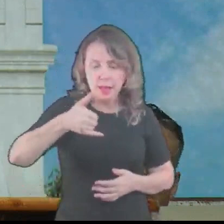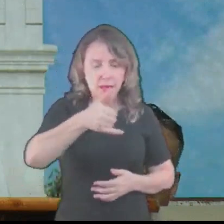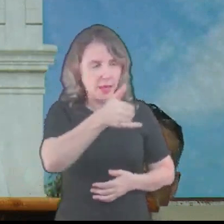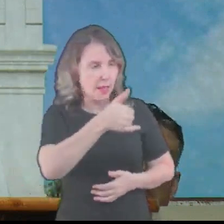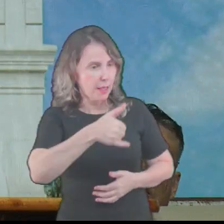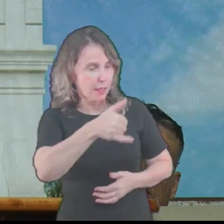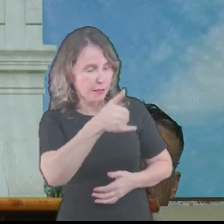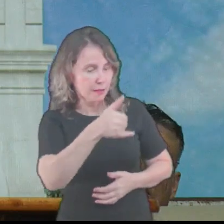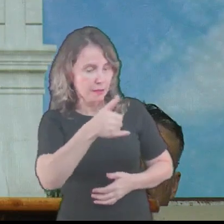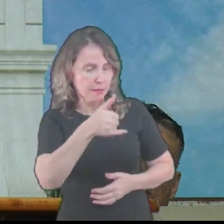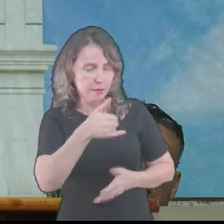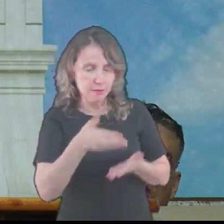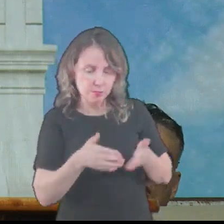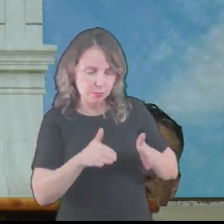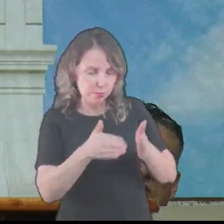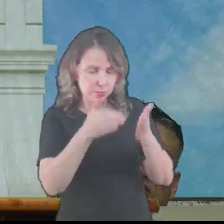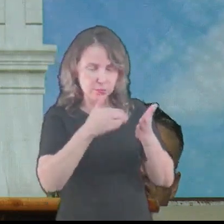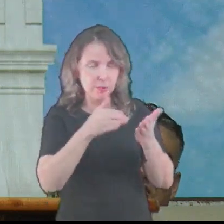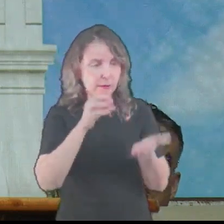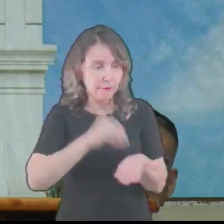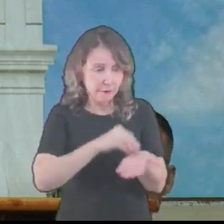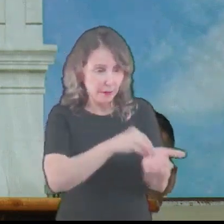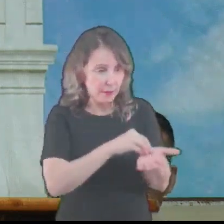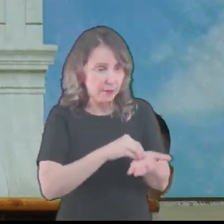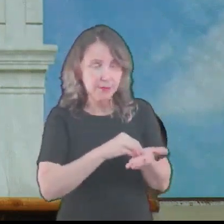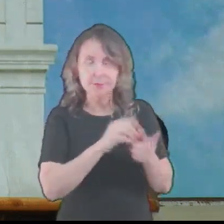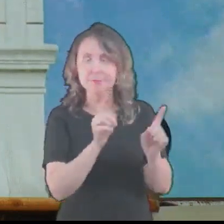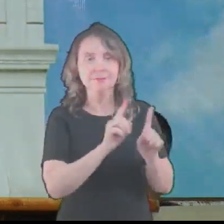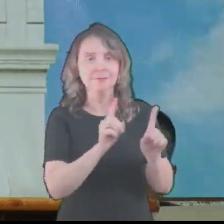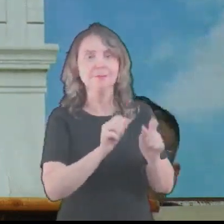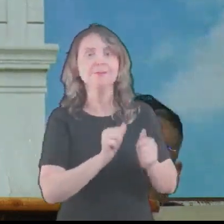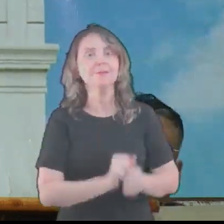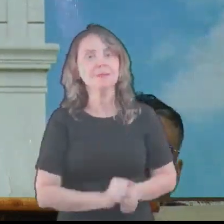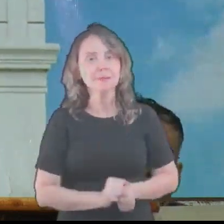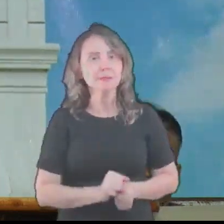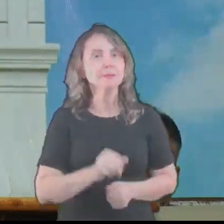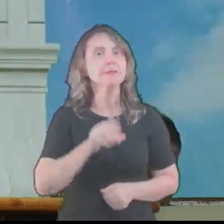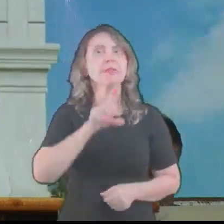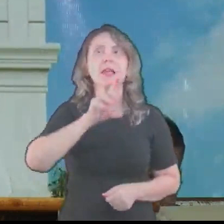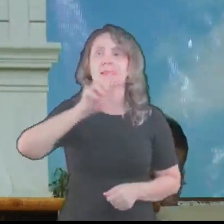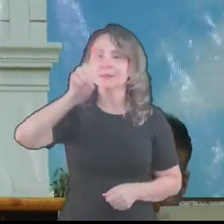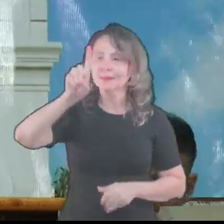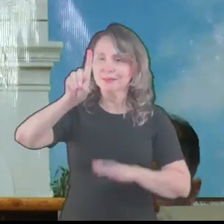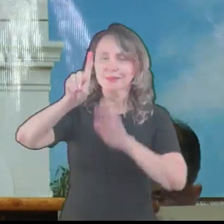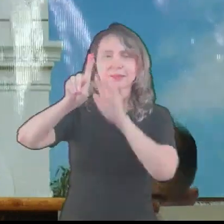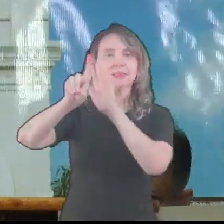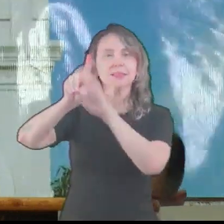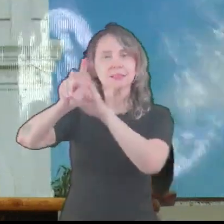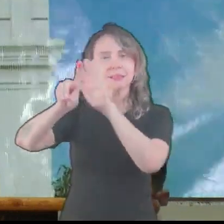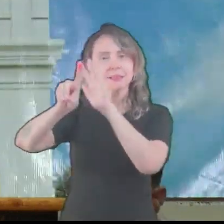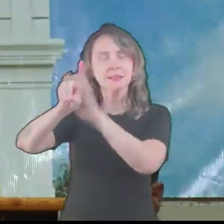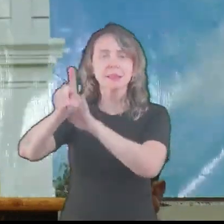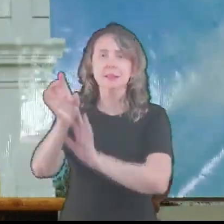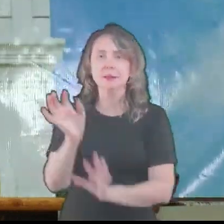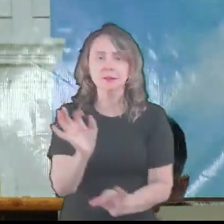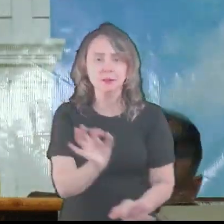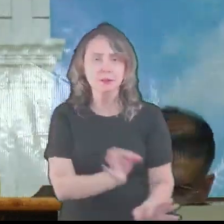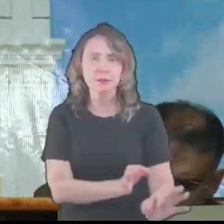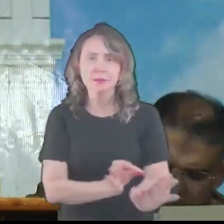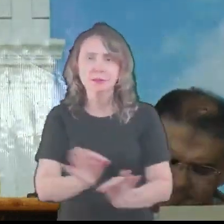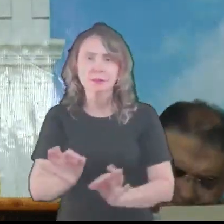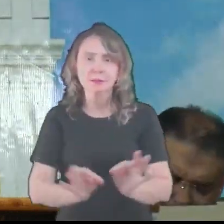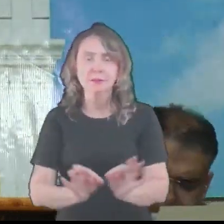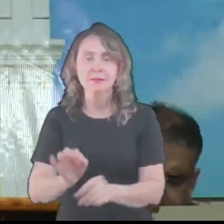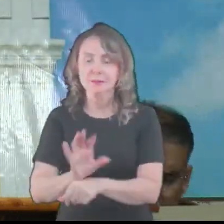botija. Isto é providencial de Deus. Igreja do Senhor,